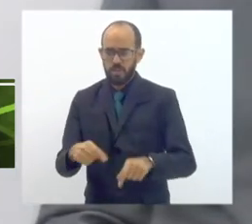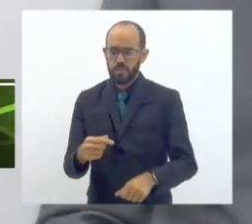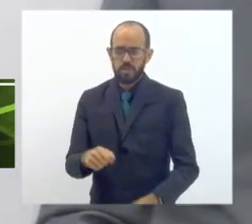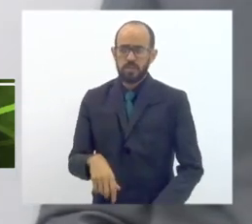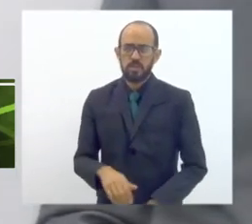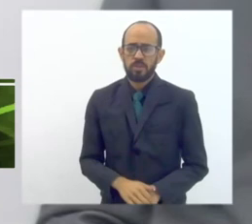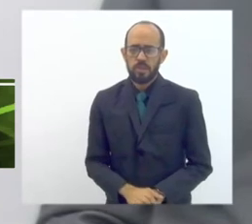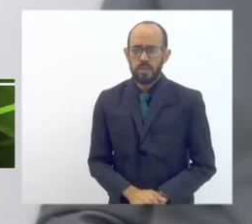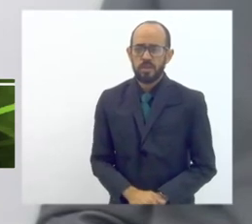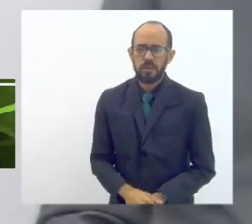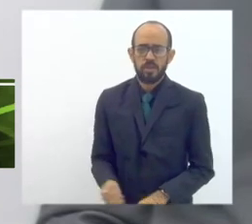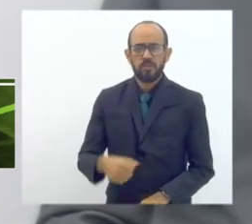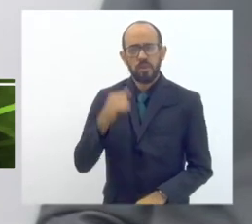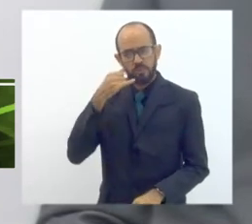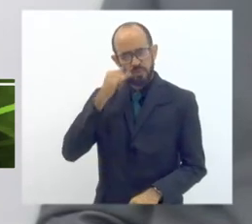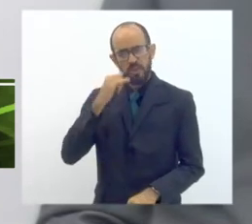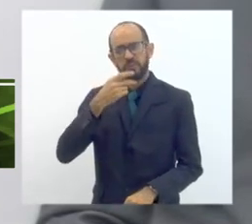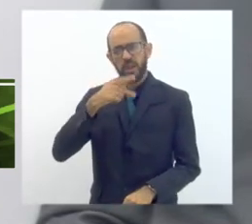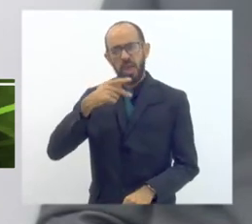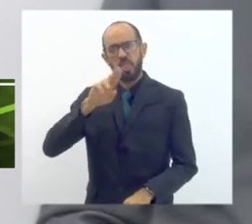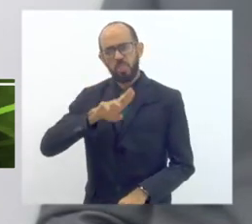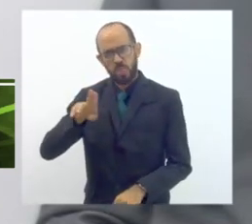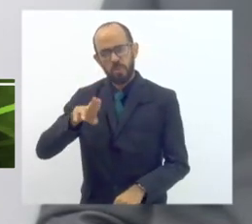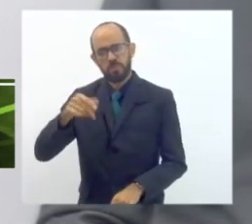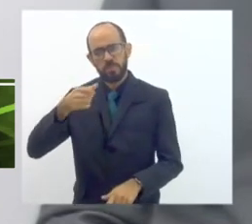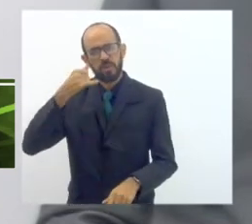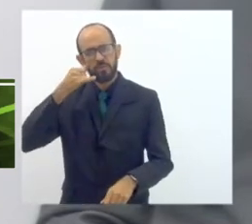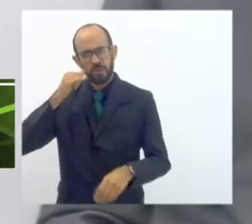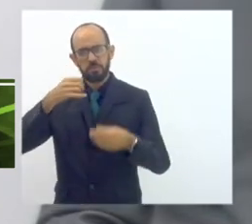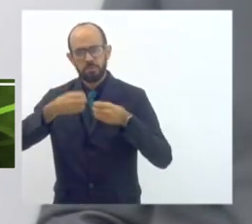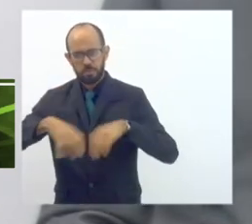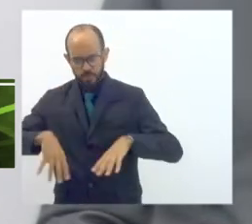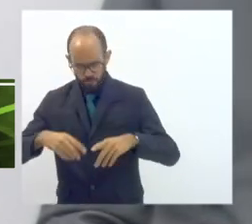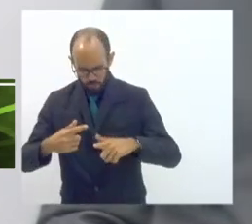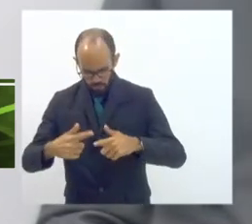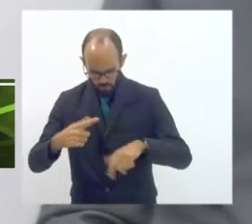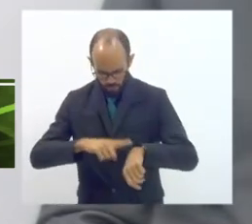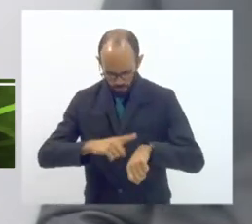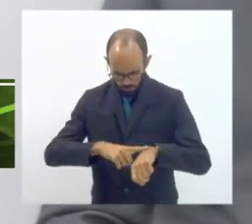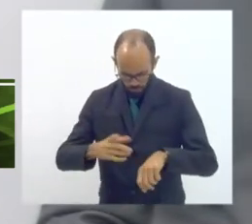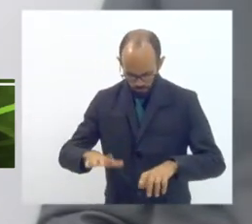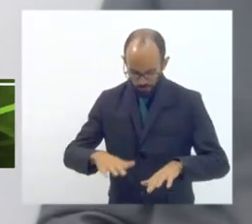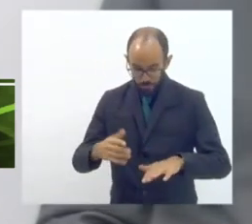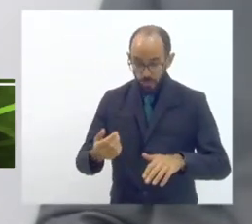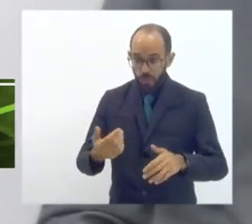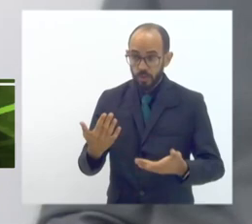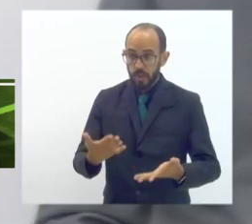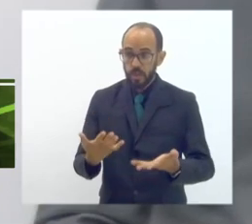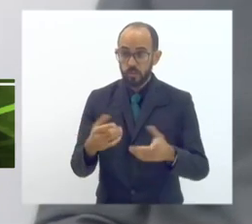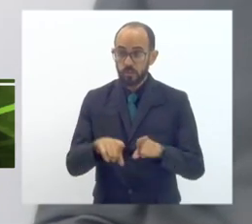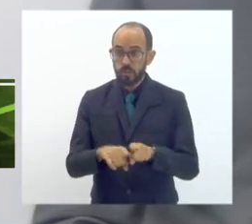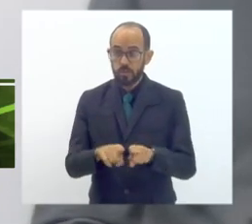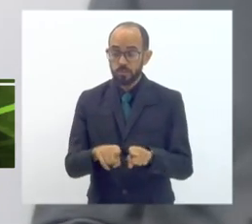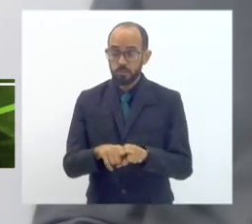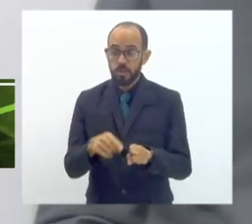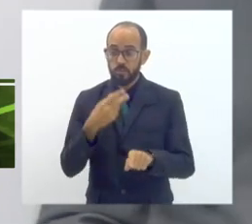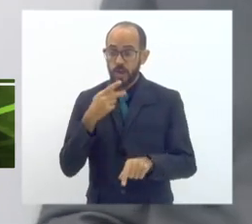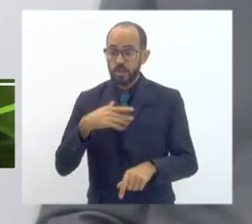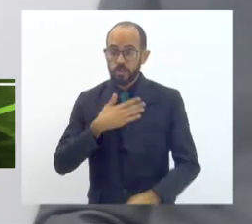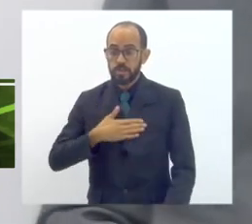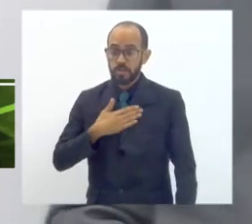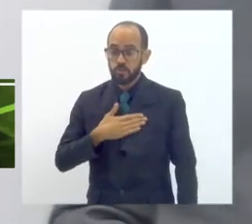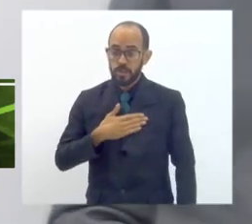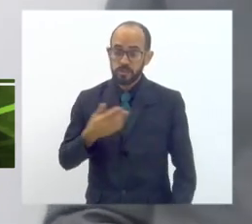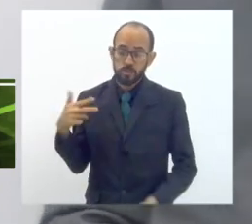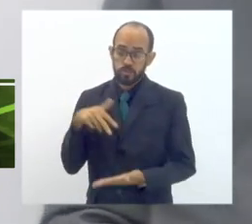nominalmente cada um deles para não perder muito tempo. Primeiro, eu queria deixar muito claro, deputado, minha satisfação de estar aqui. Eu